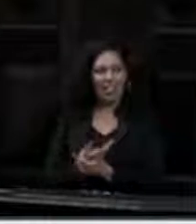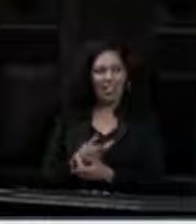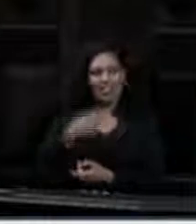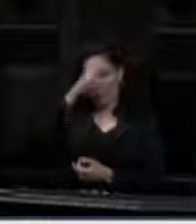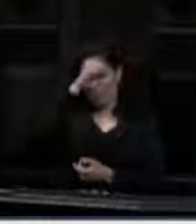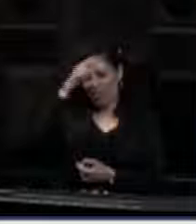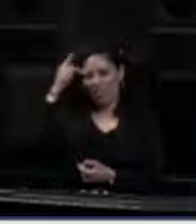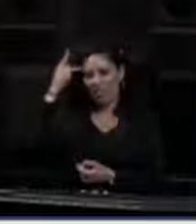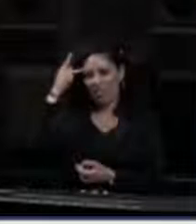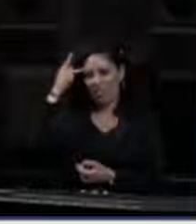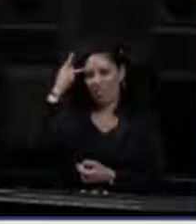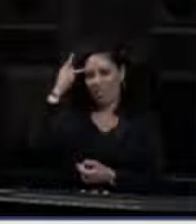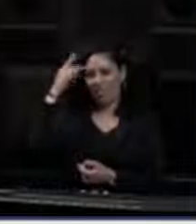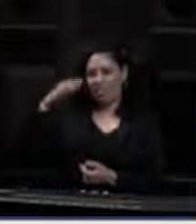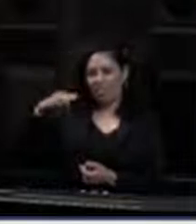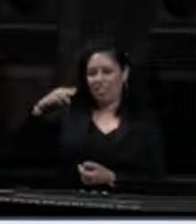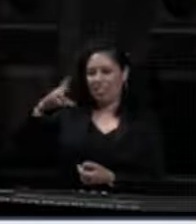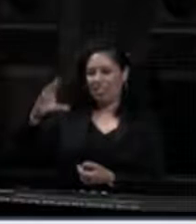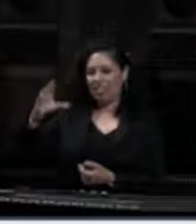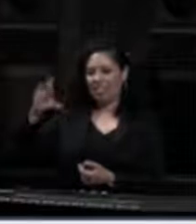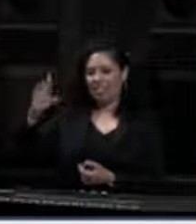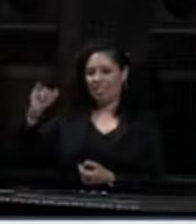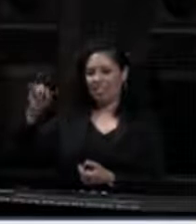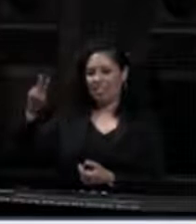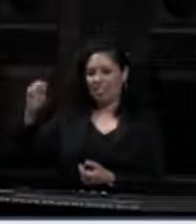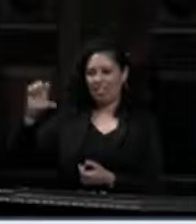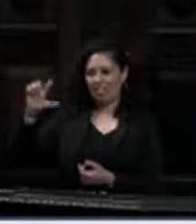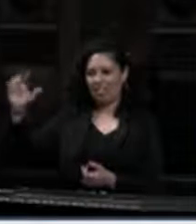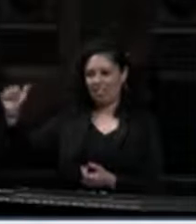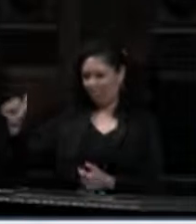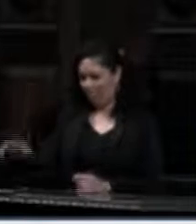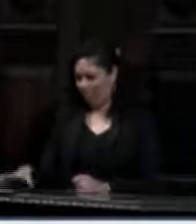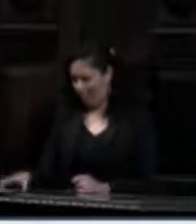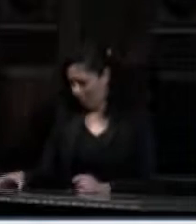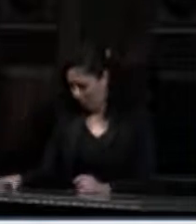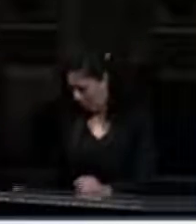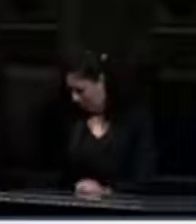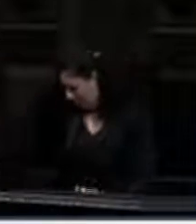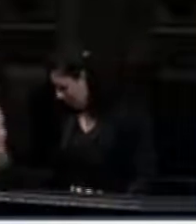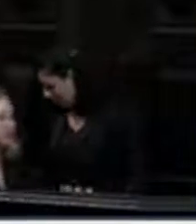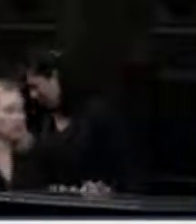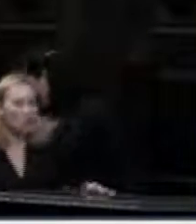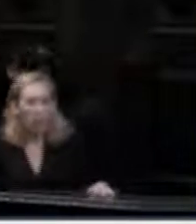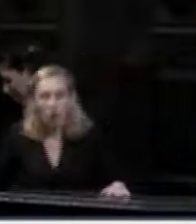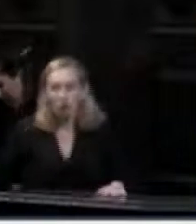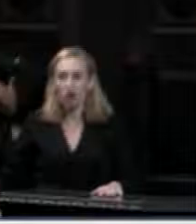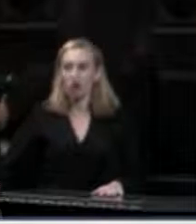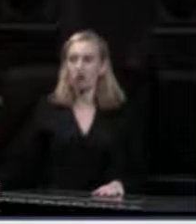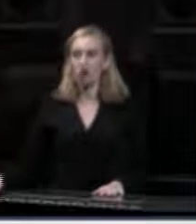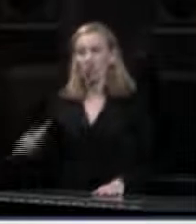prefeito Marcelo Crivella na cidade do Rio de Janeiro. Apesar de ser um homem que respeito,